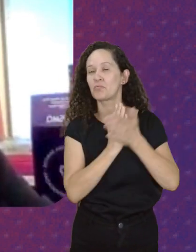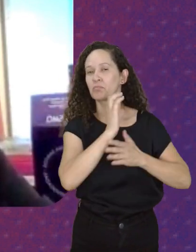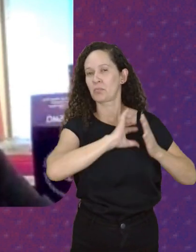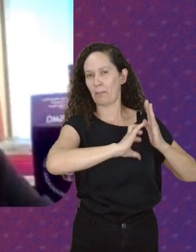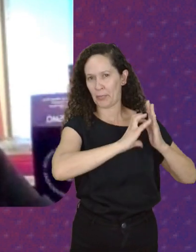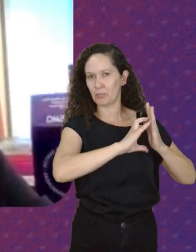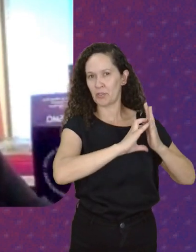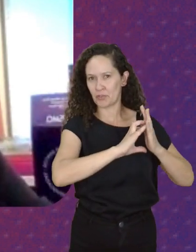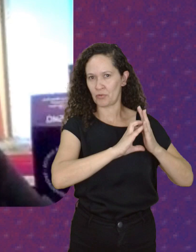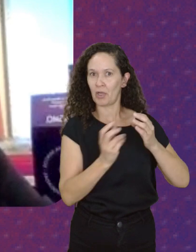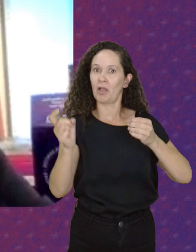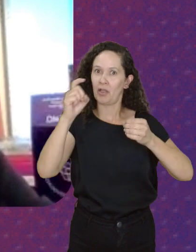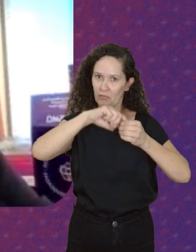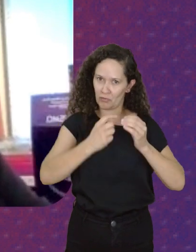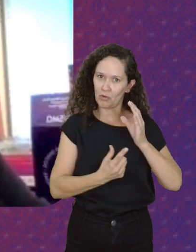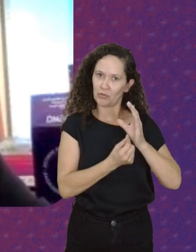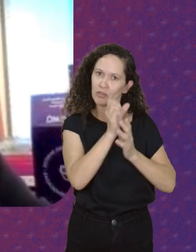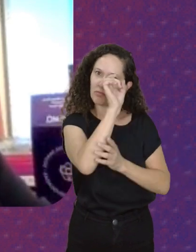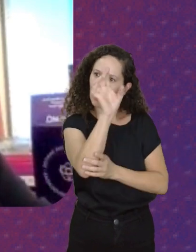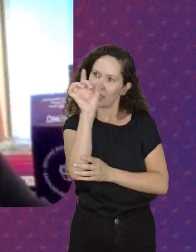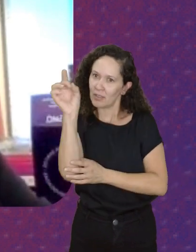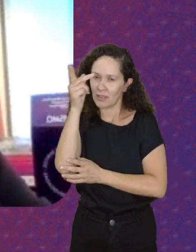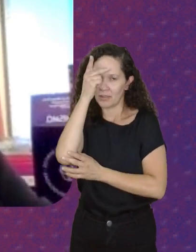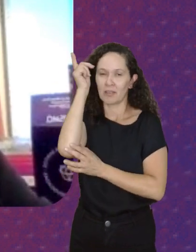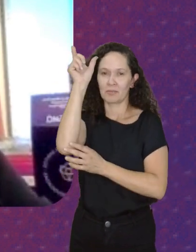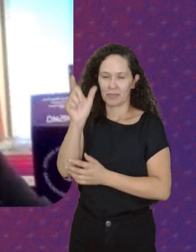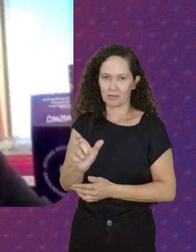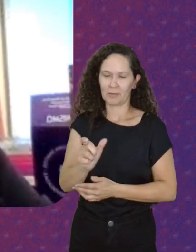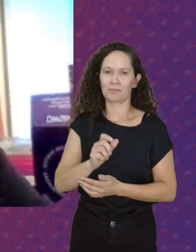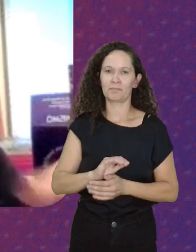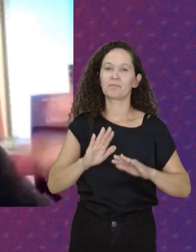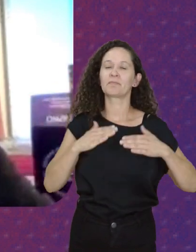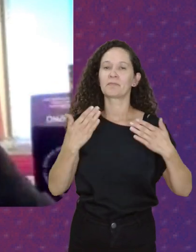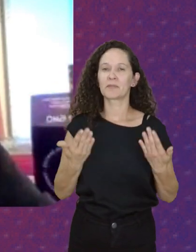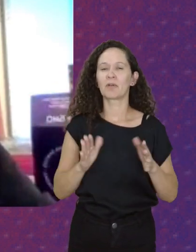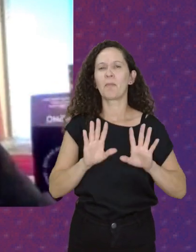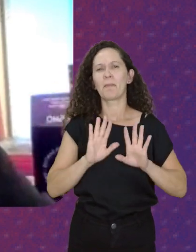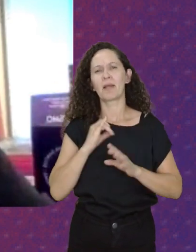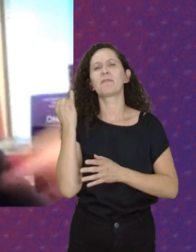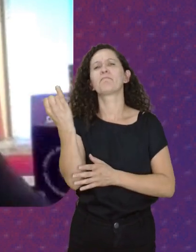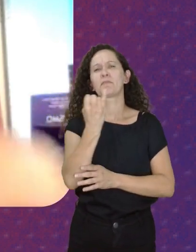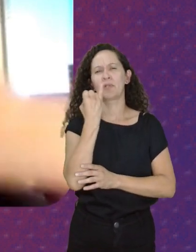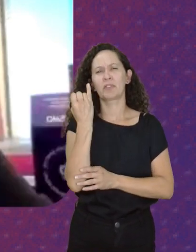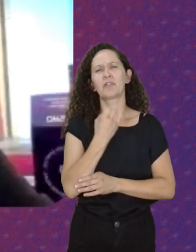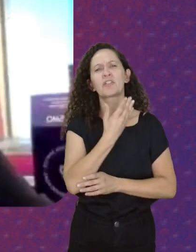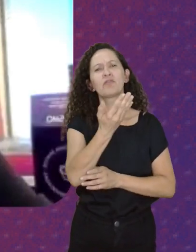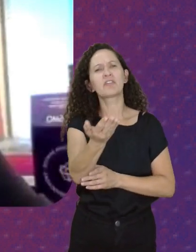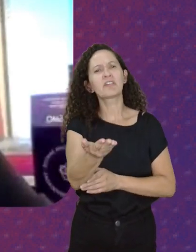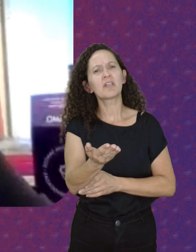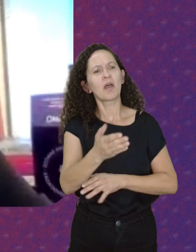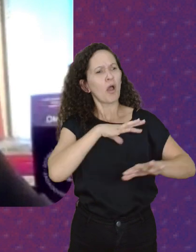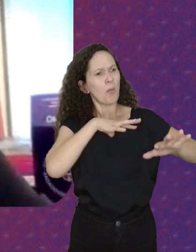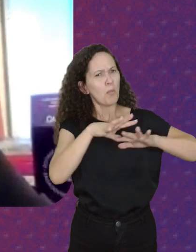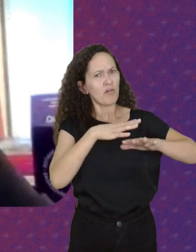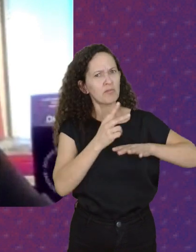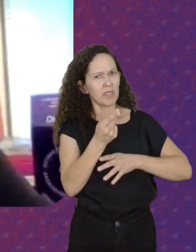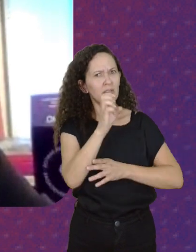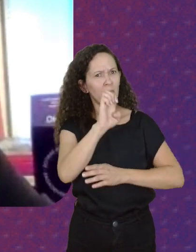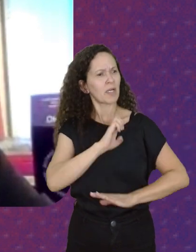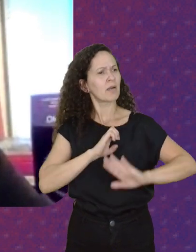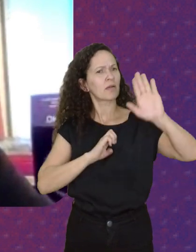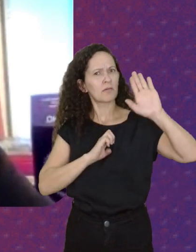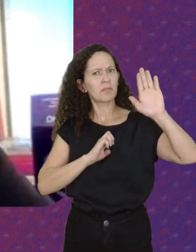realmente oficializada, a sua candidatura não seja realmente oficializada. Então, mas isso é importante porque você movimenta para a campanha, né? Você, de